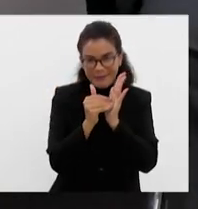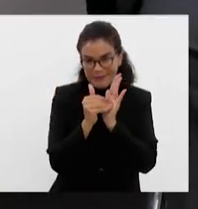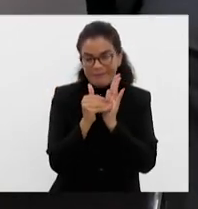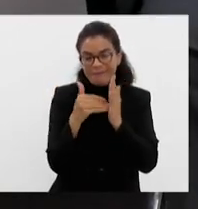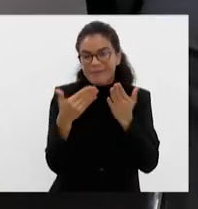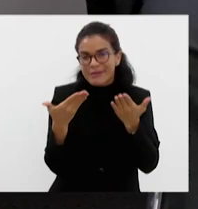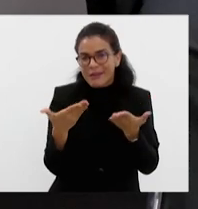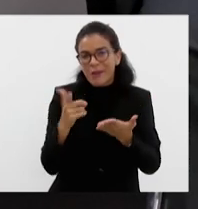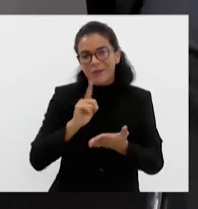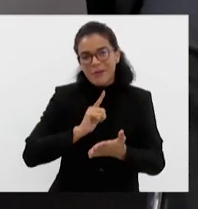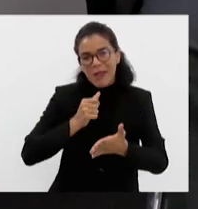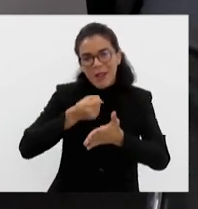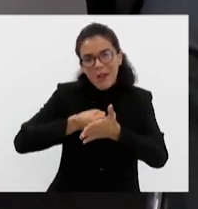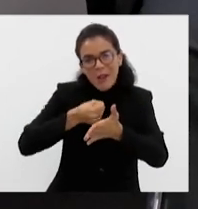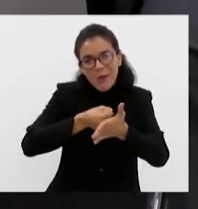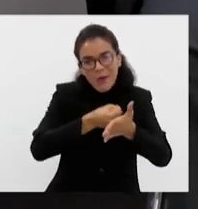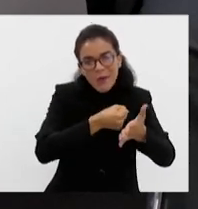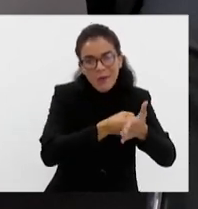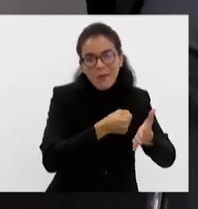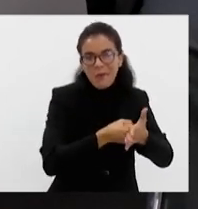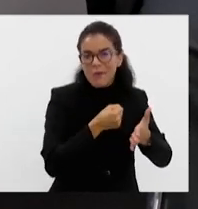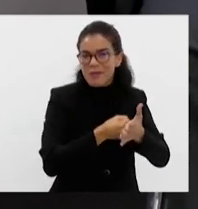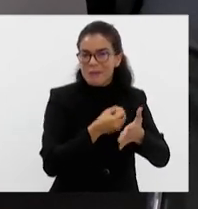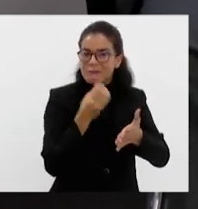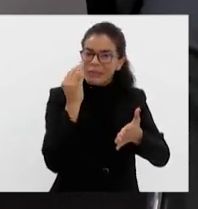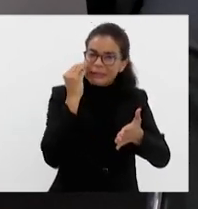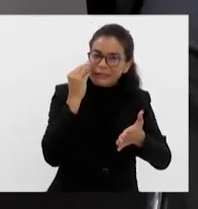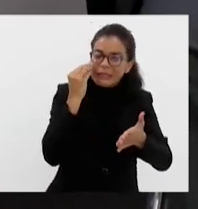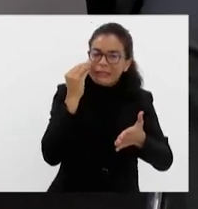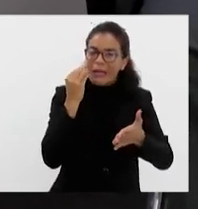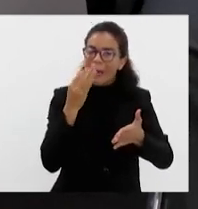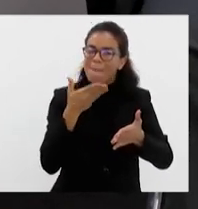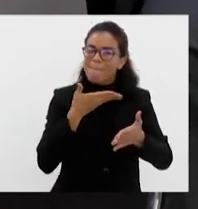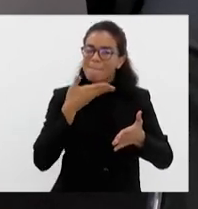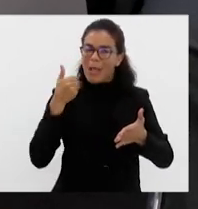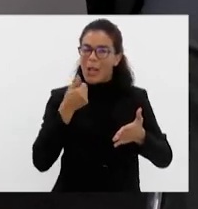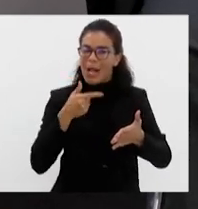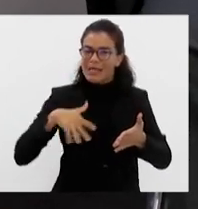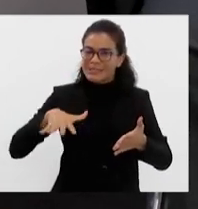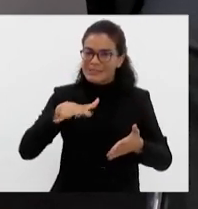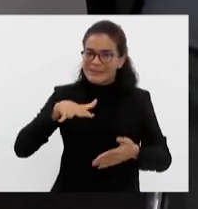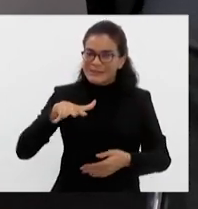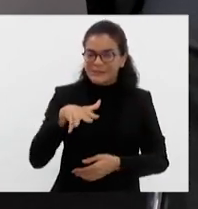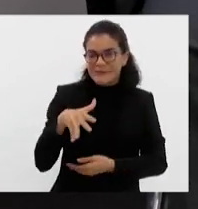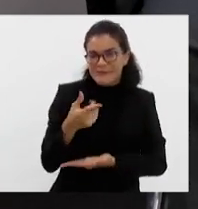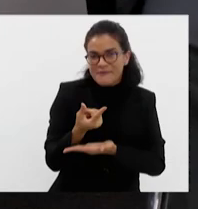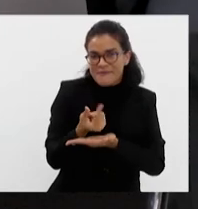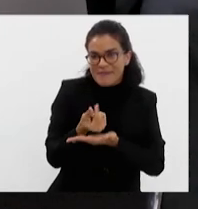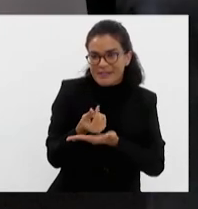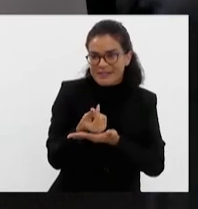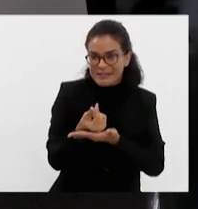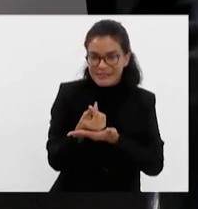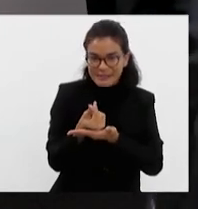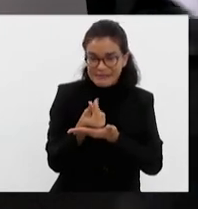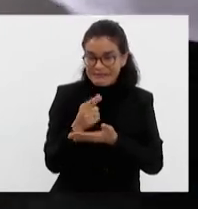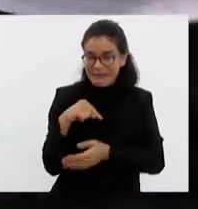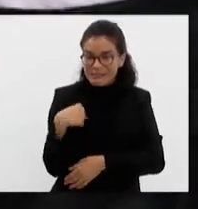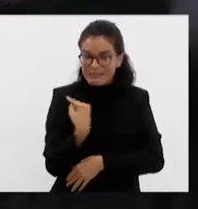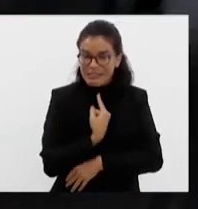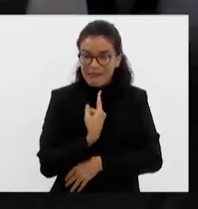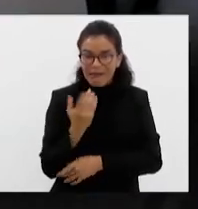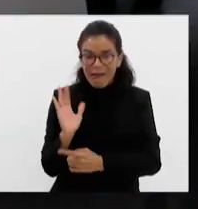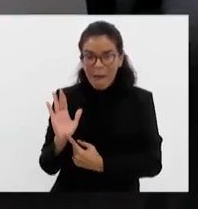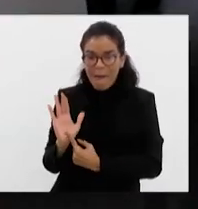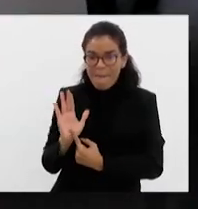muitas lutas a travar para aumentar a receita. Porque, senão, o que, que adianta a gente apresentar